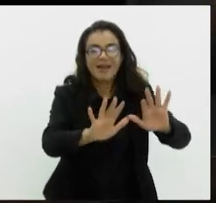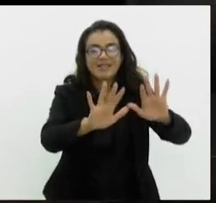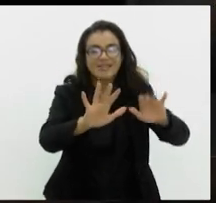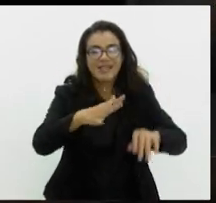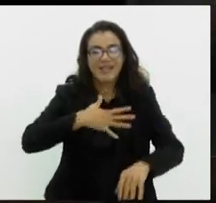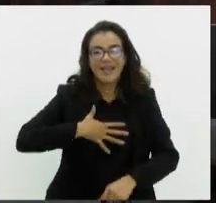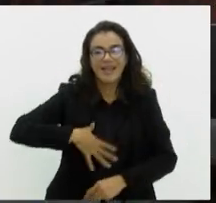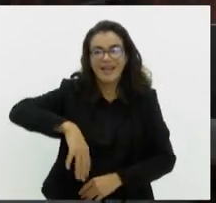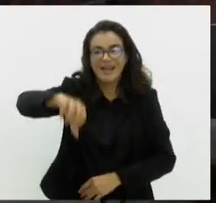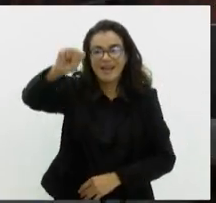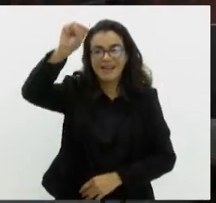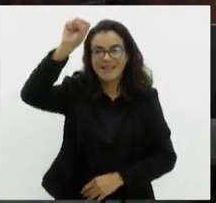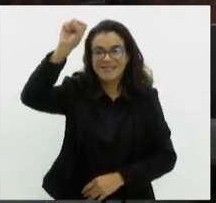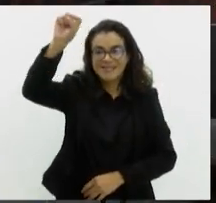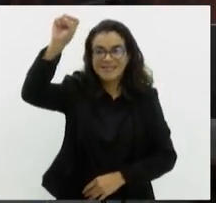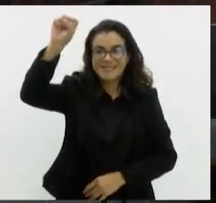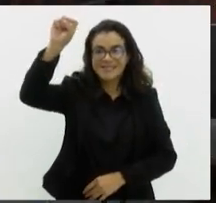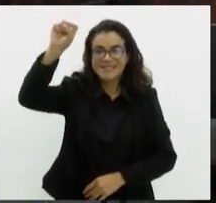Axé.